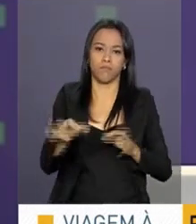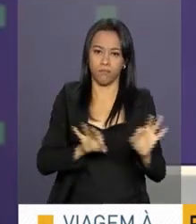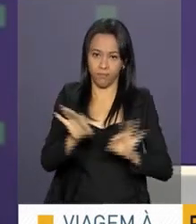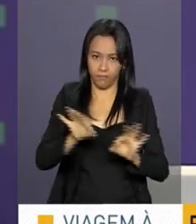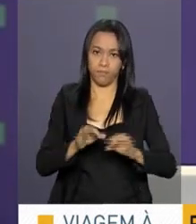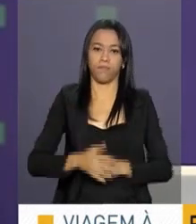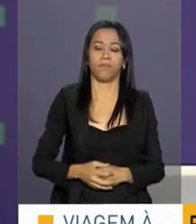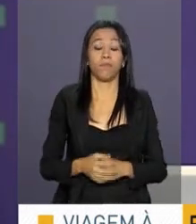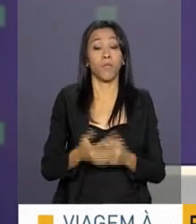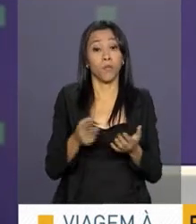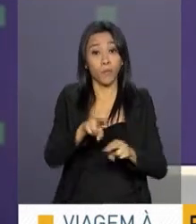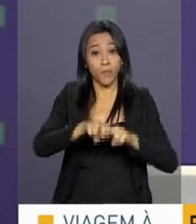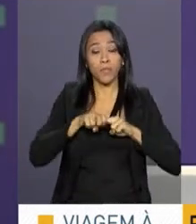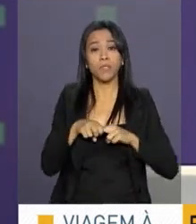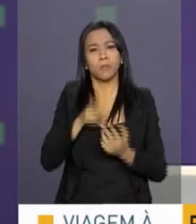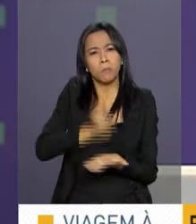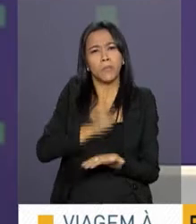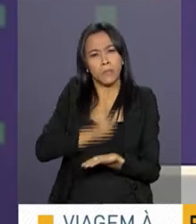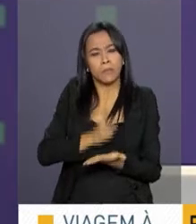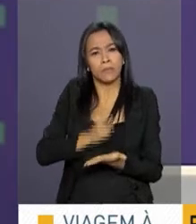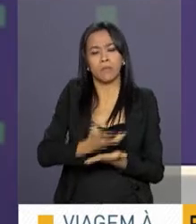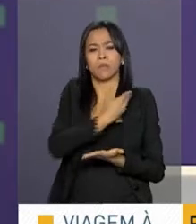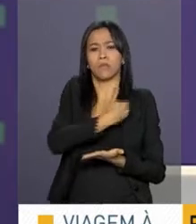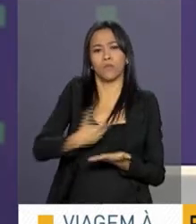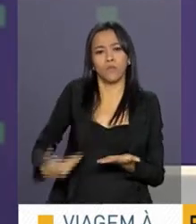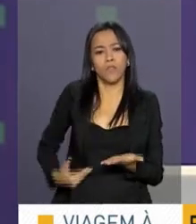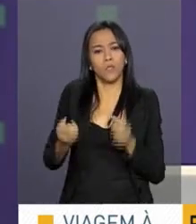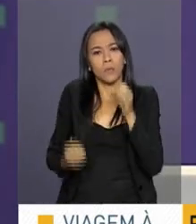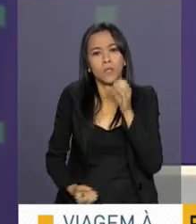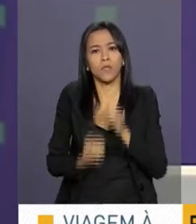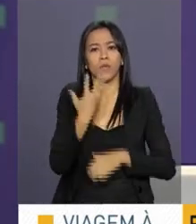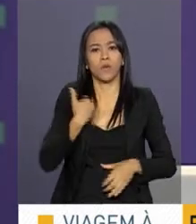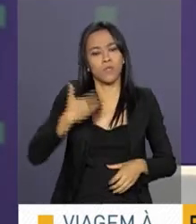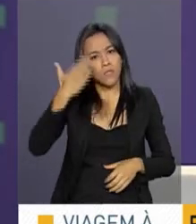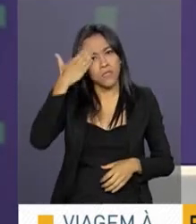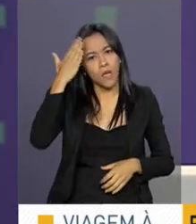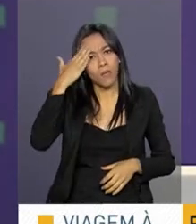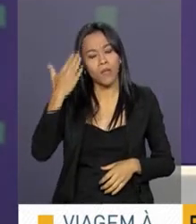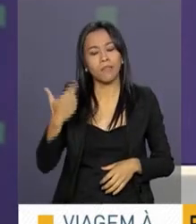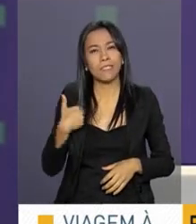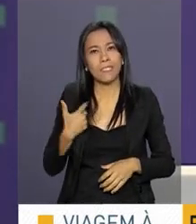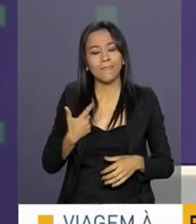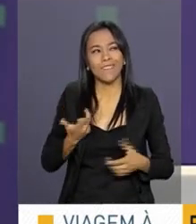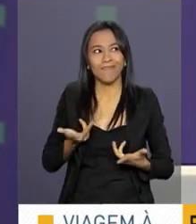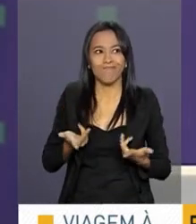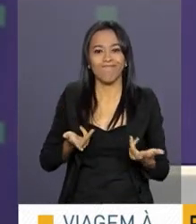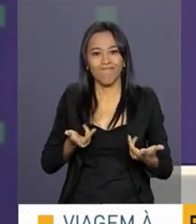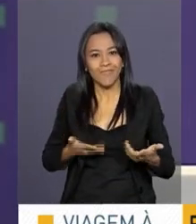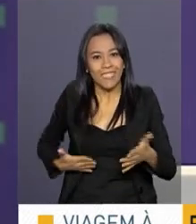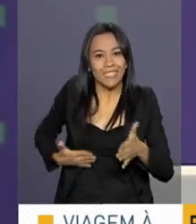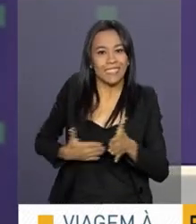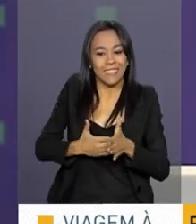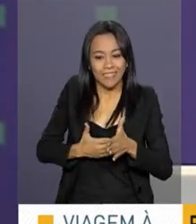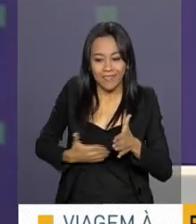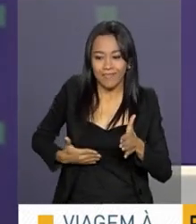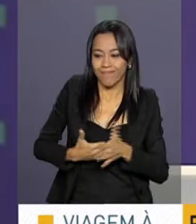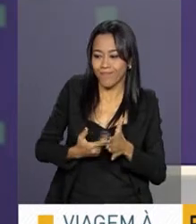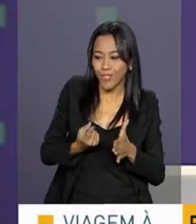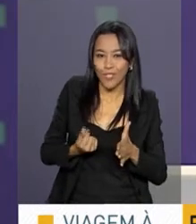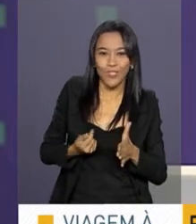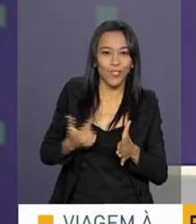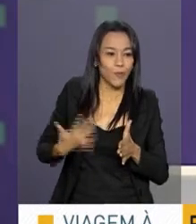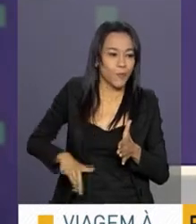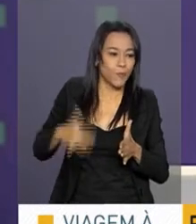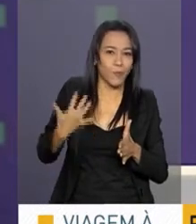E ao mesmo tempo, né, o governo criou, né, sabendo que teria muita restrição para fazer o investimento com recurso